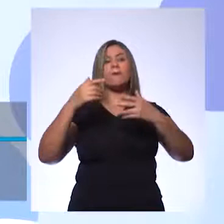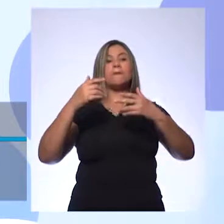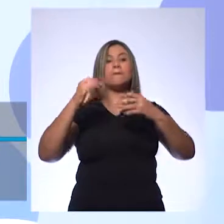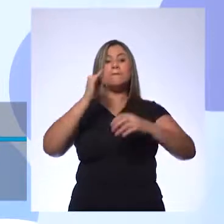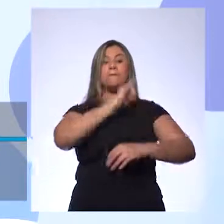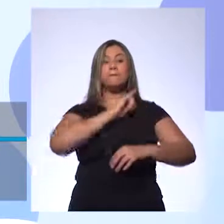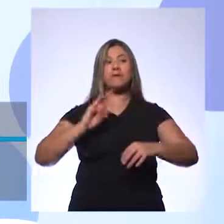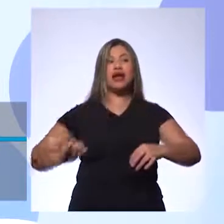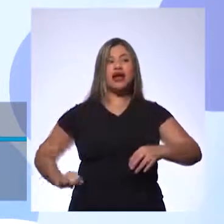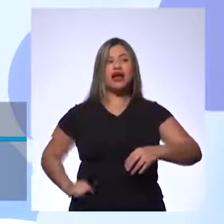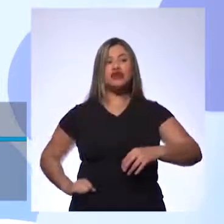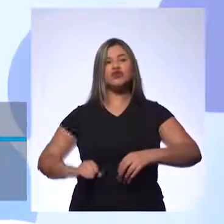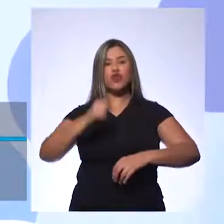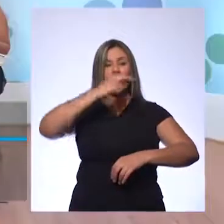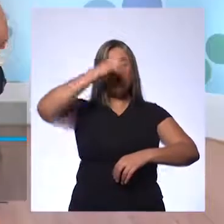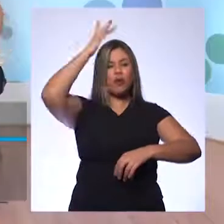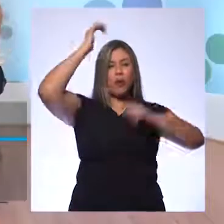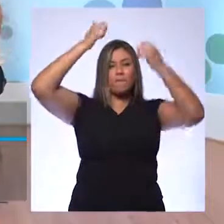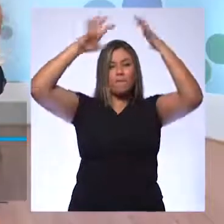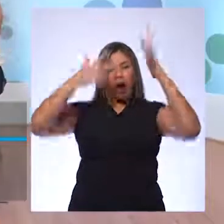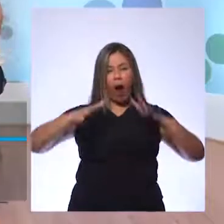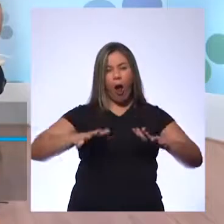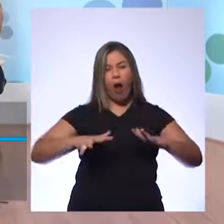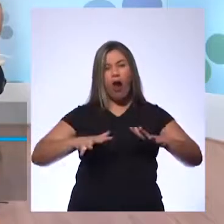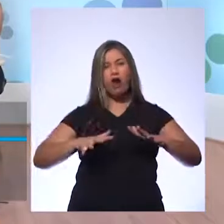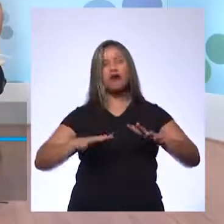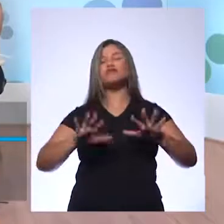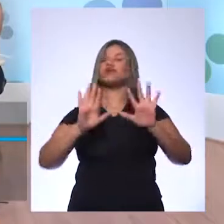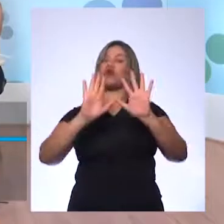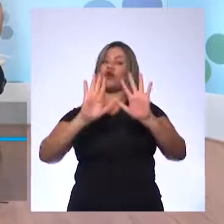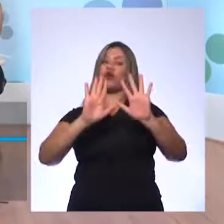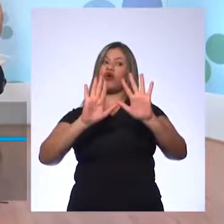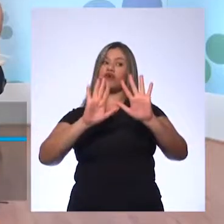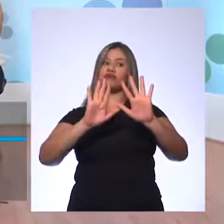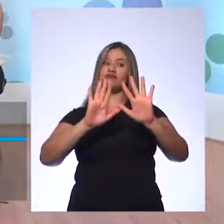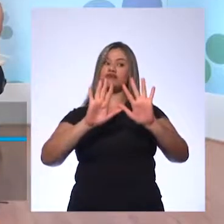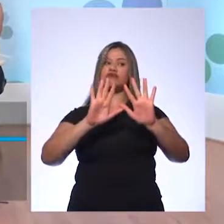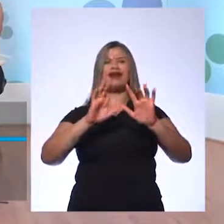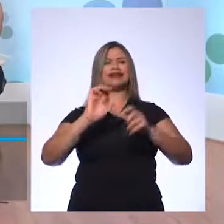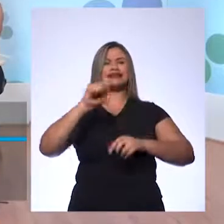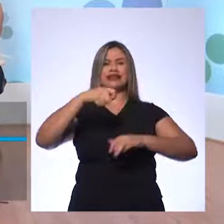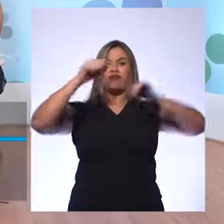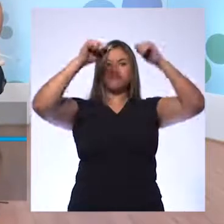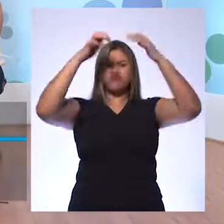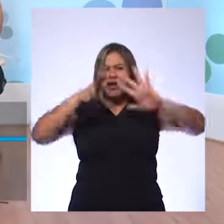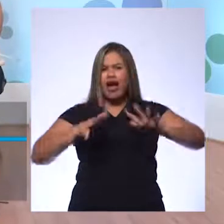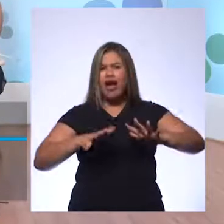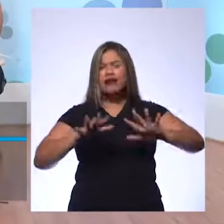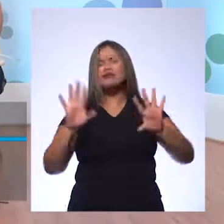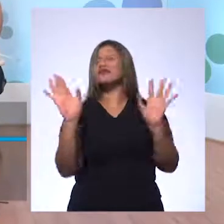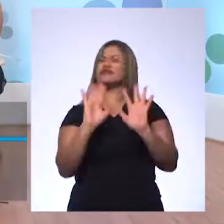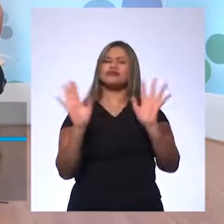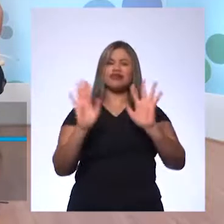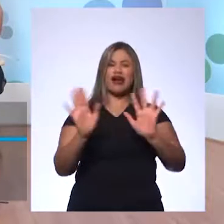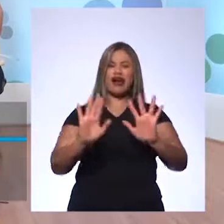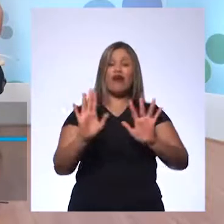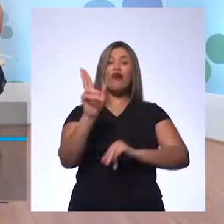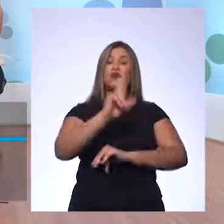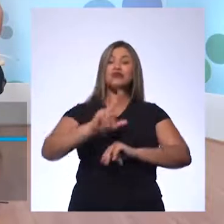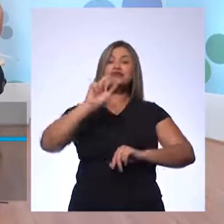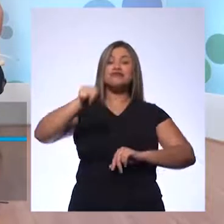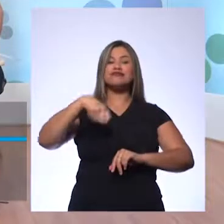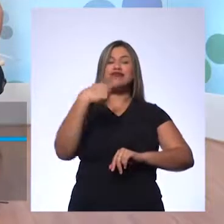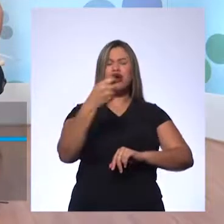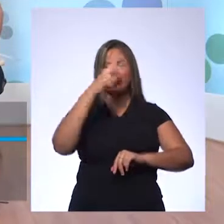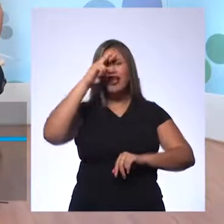Romano A desmorona então vamos fazer assim ó não vamos usar o termo desmoronamento né vamos usar aquele termo que eu expliquei na